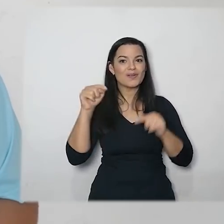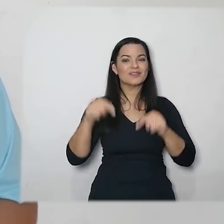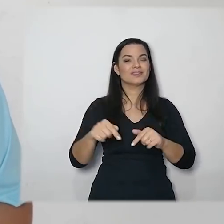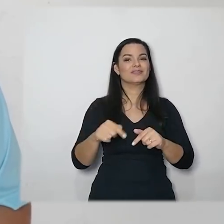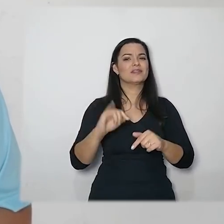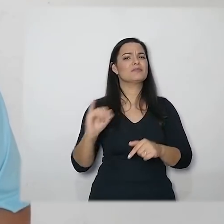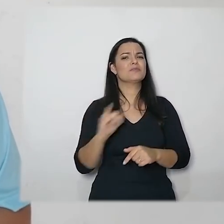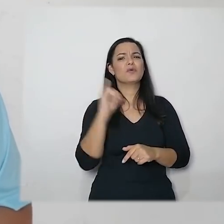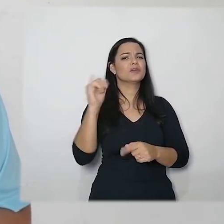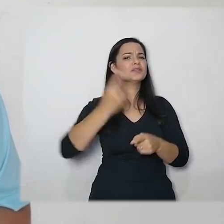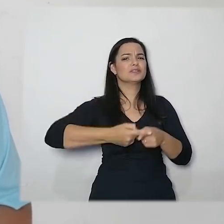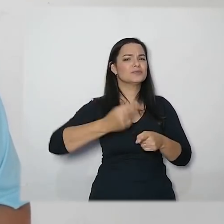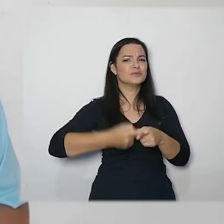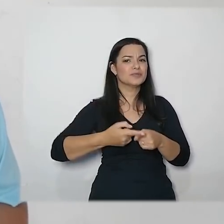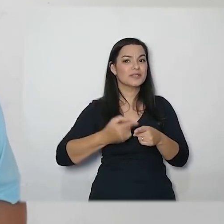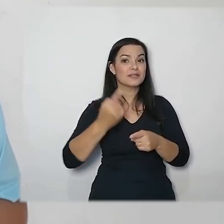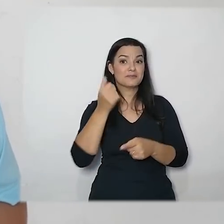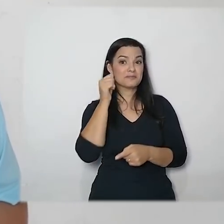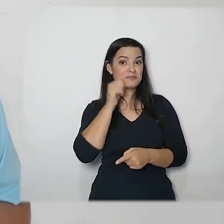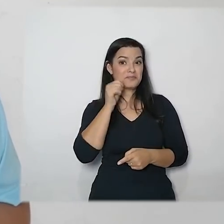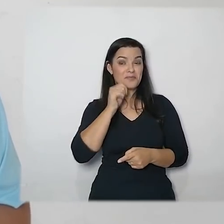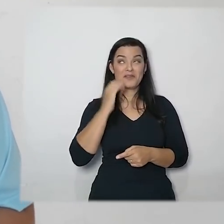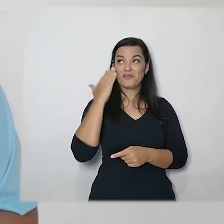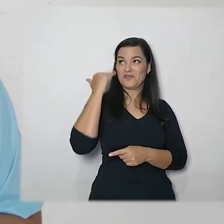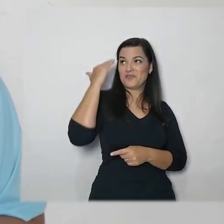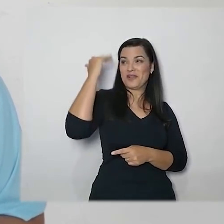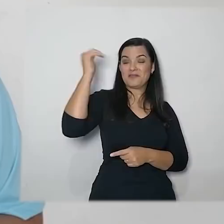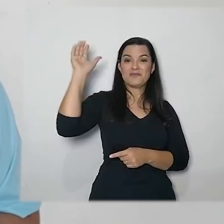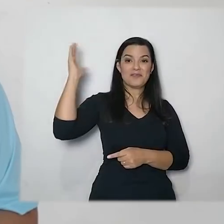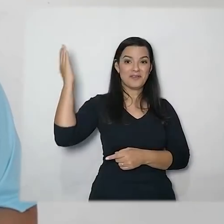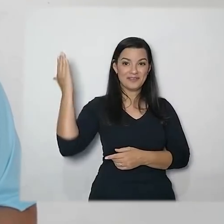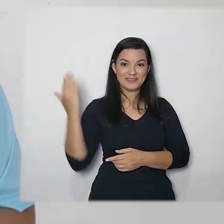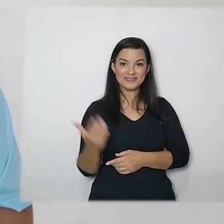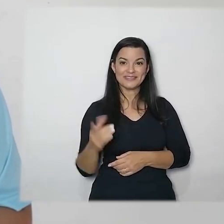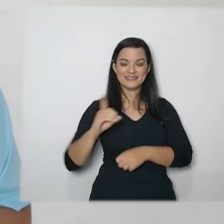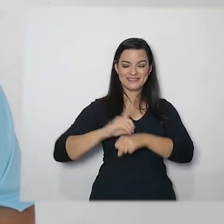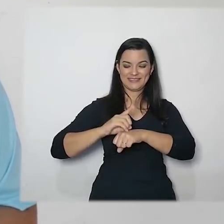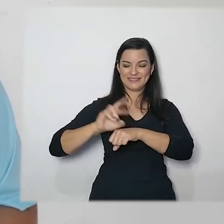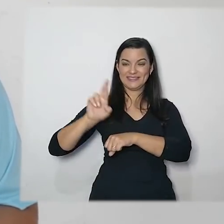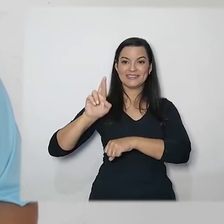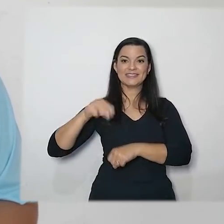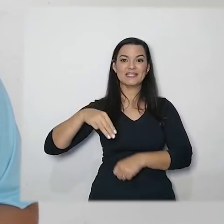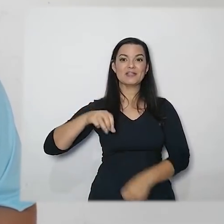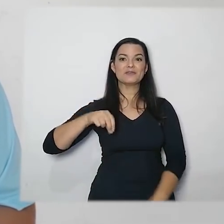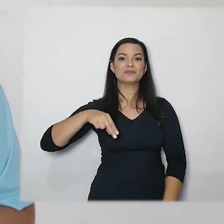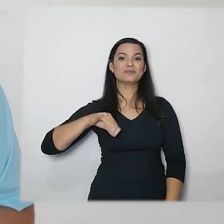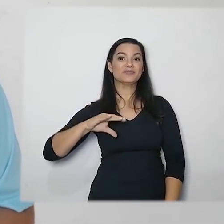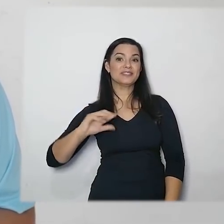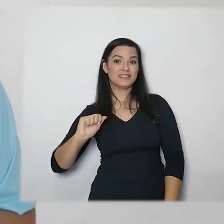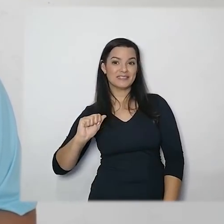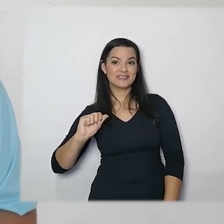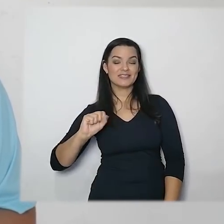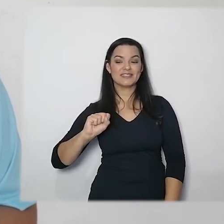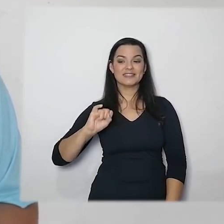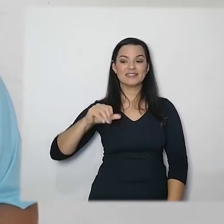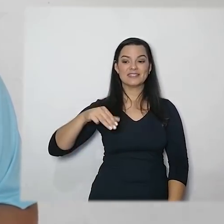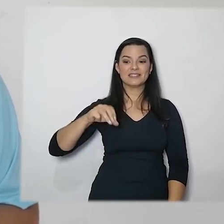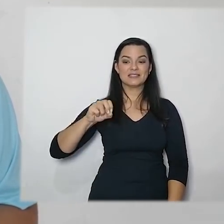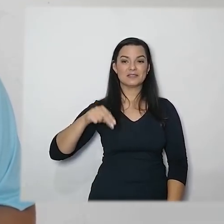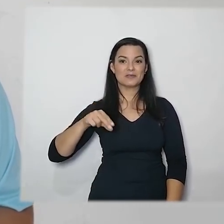é uma super convidada, a doutora Mônica Simons. Ela é